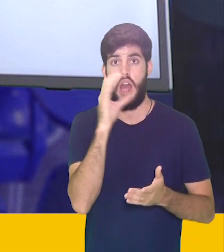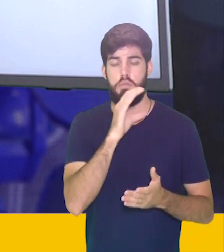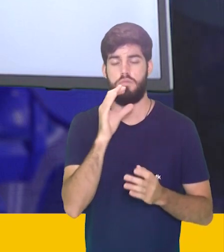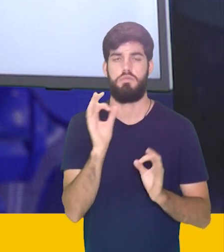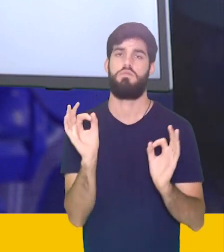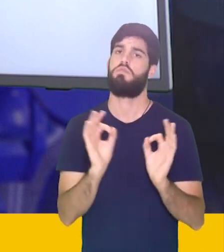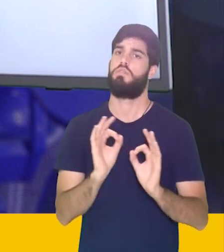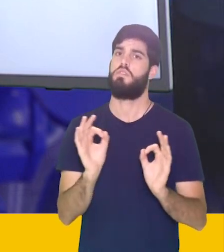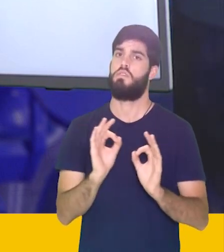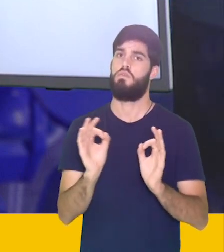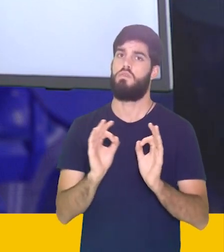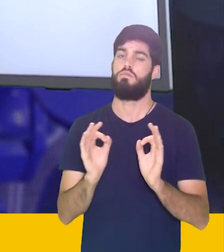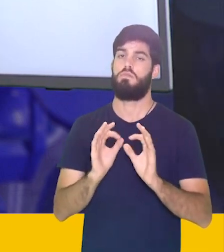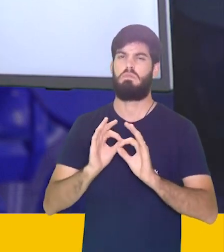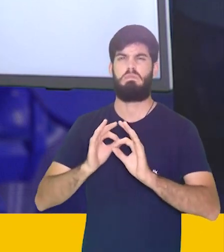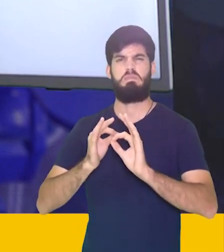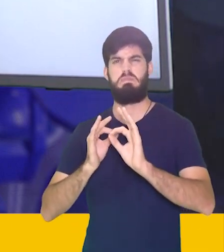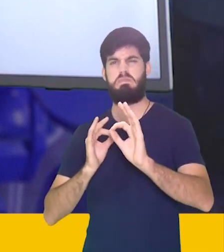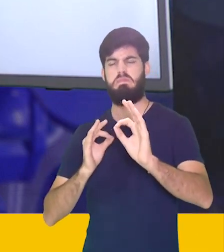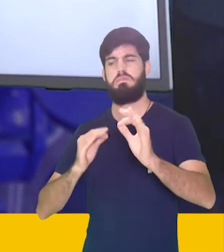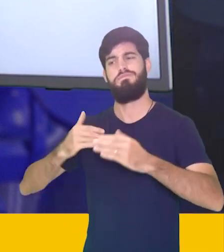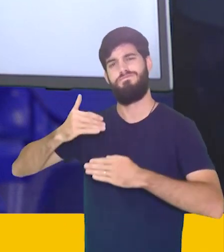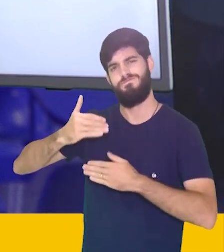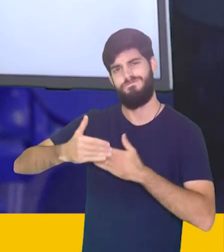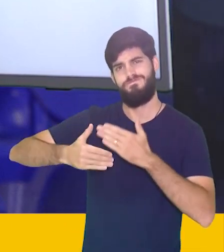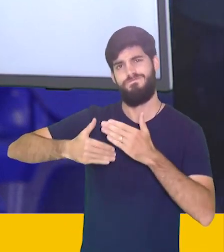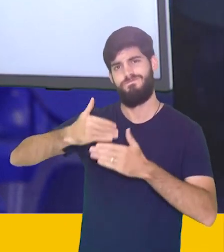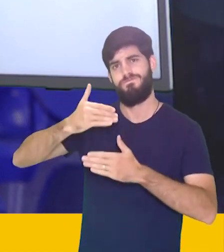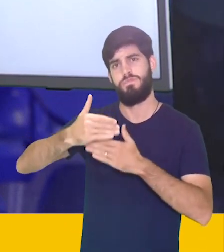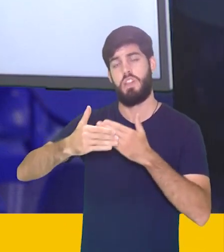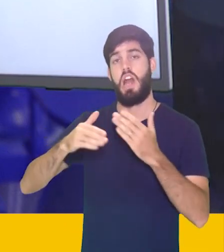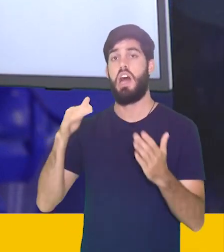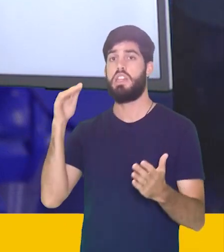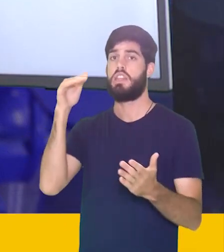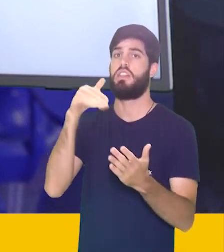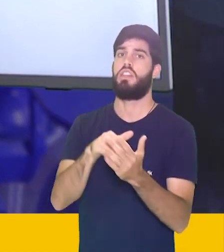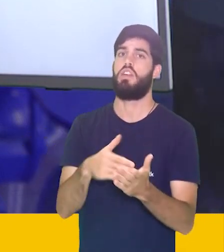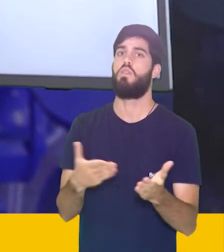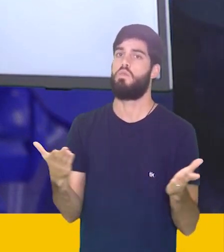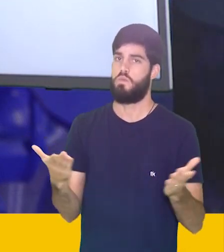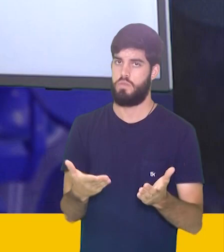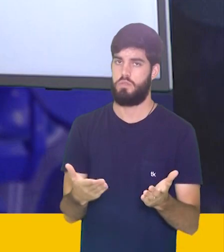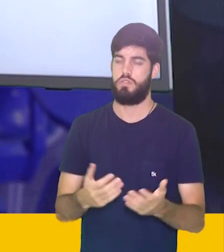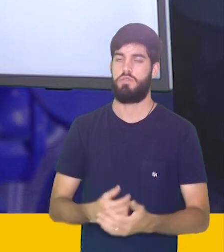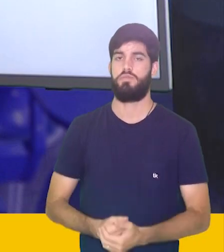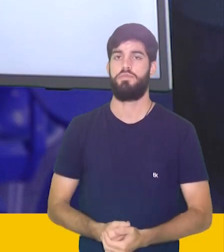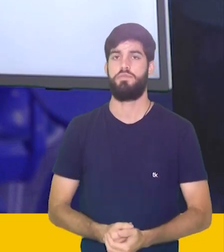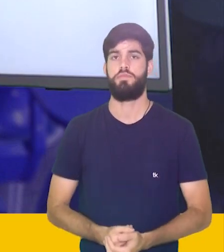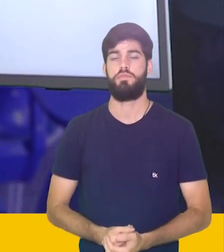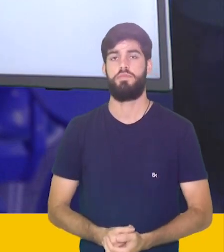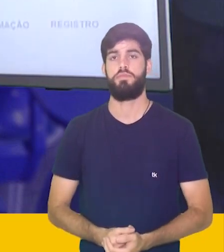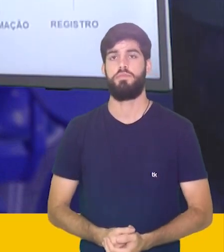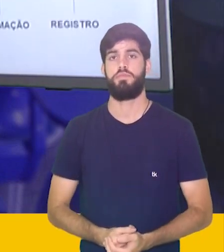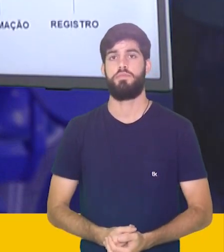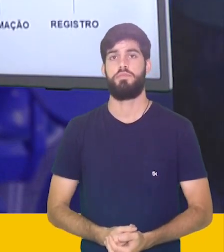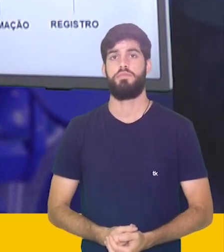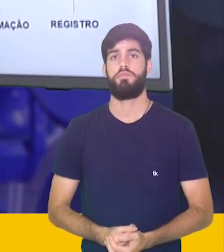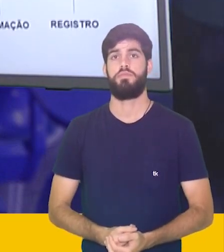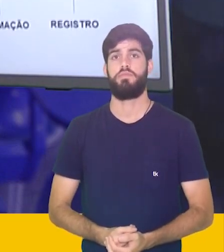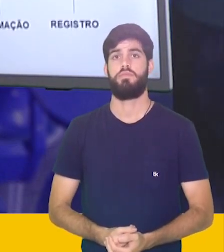longo processo de desenvolvimento até chegar à situação ou à condição que a gente conhece hoje.